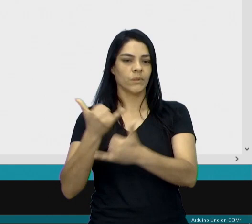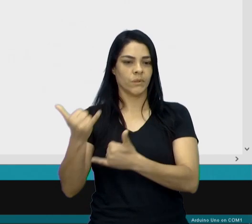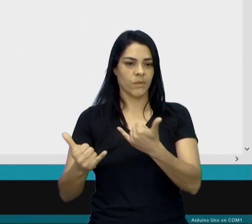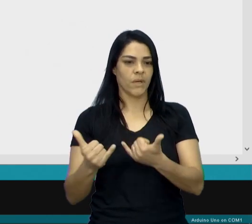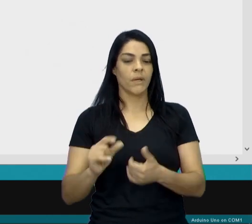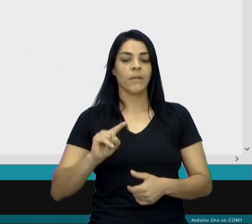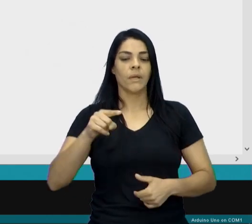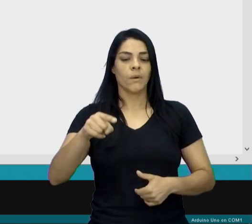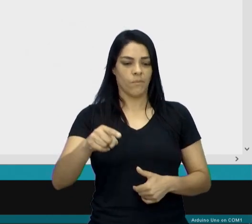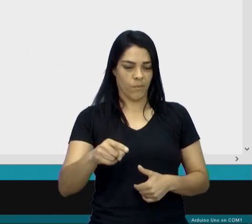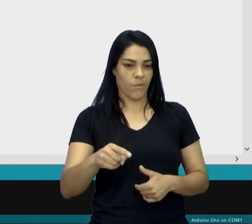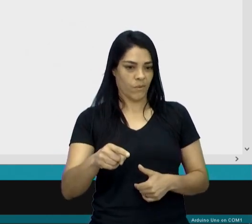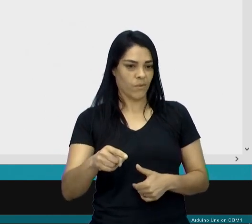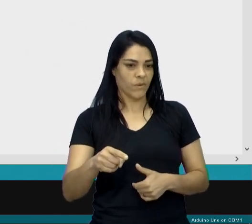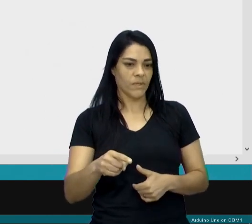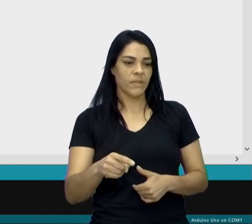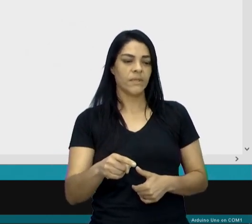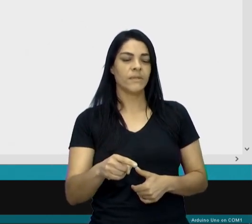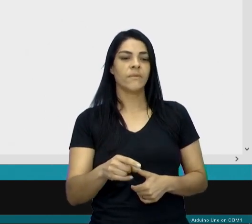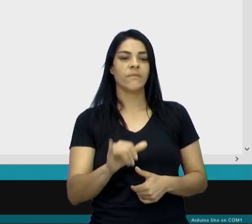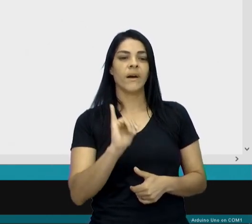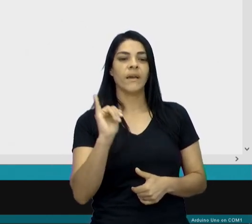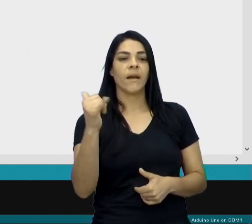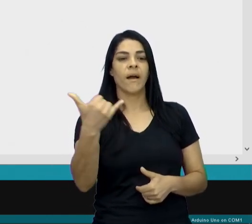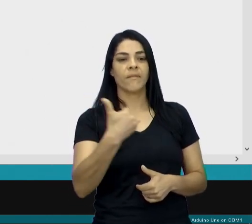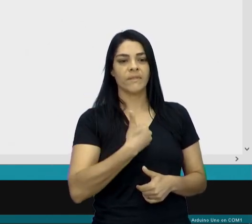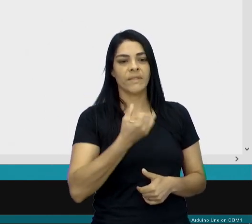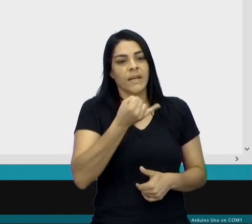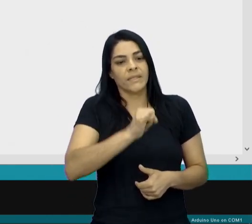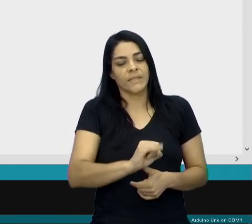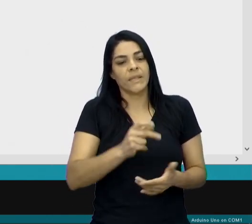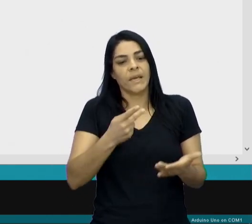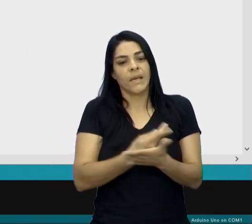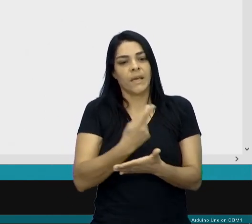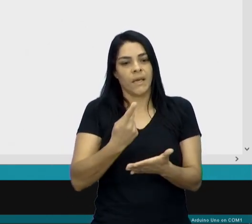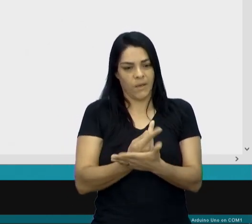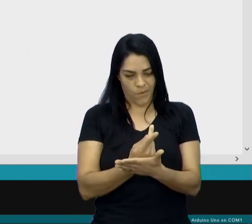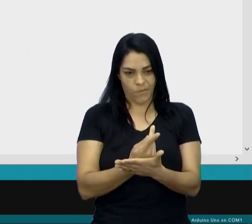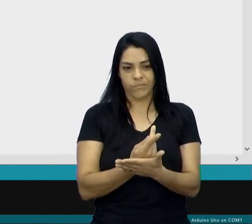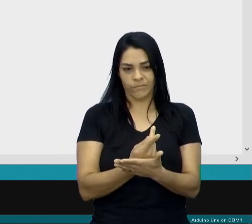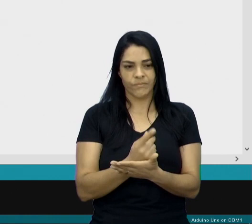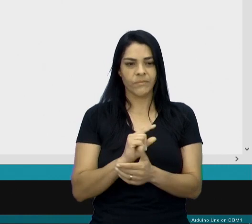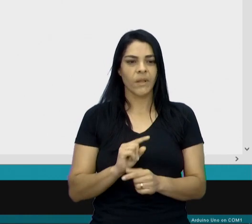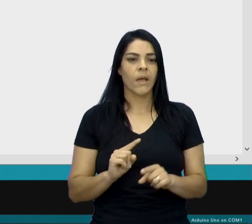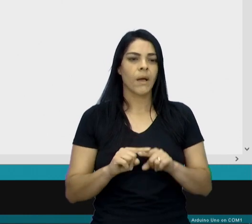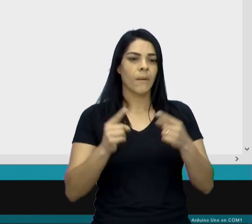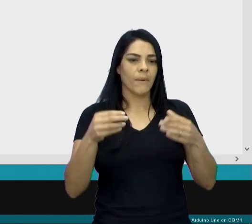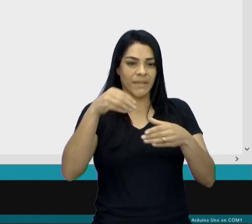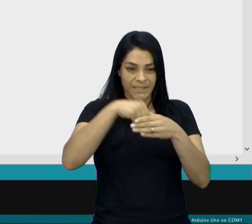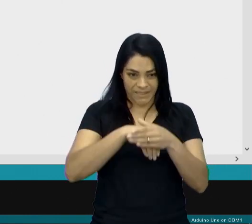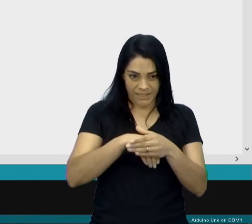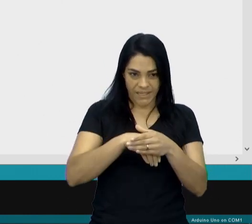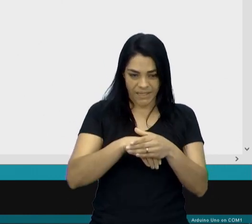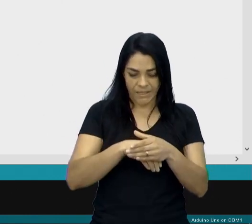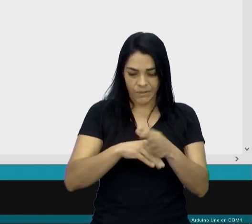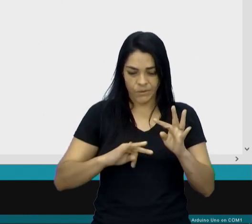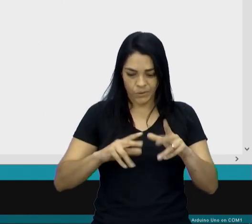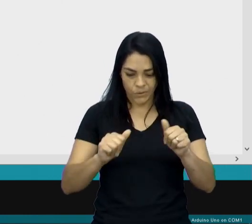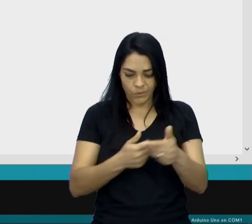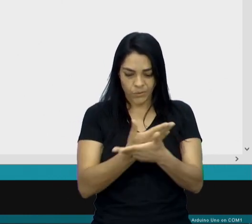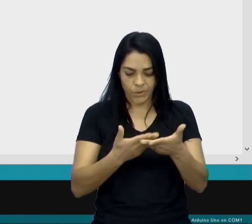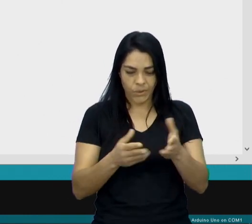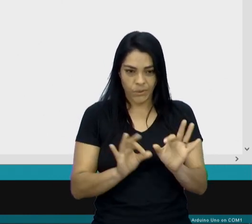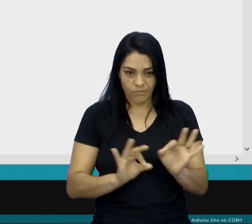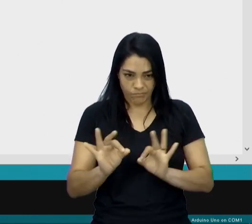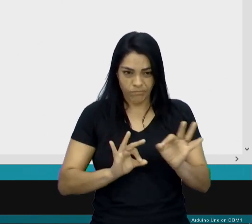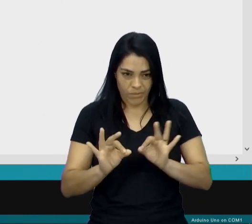se errou, tá certo? Então tem esses comandos aqui que vai aparecer toda hora. Só que dentro desses comandos que a gente vai fazer daqui a pouco aqui embaixo,